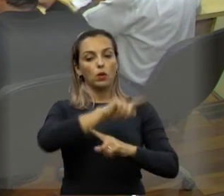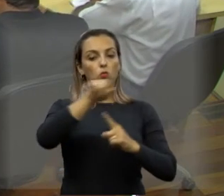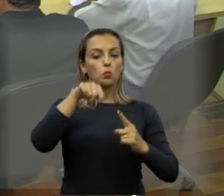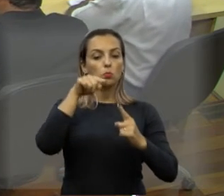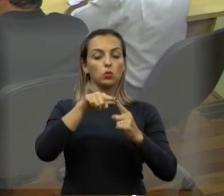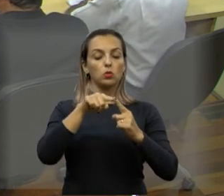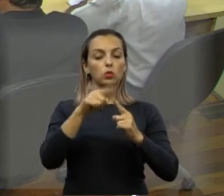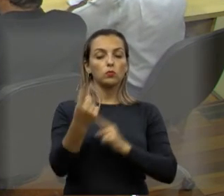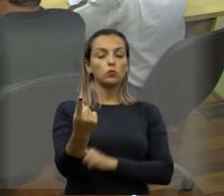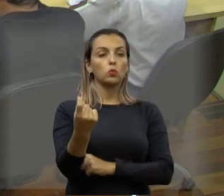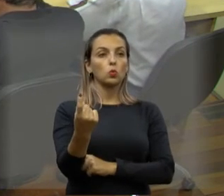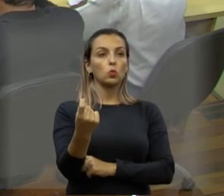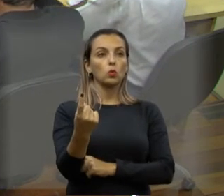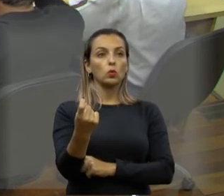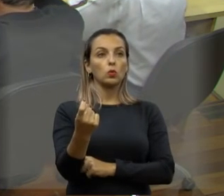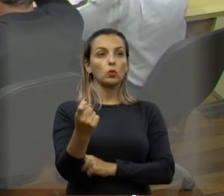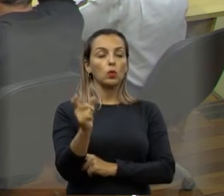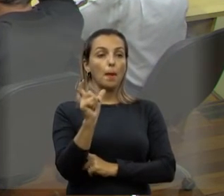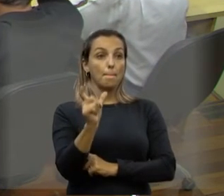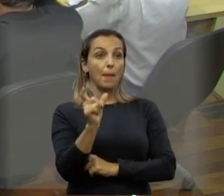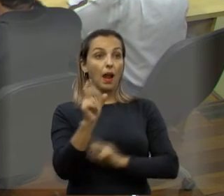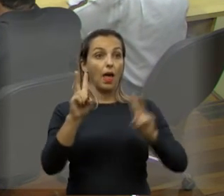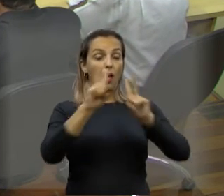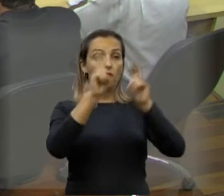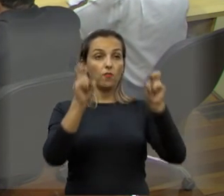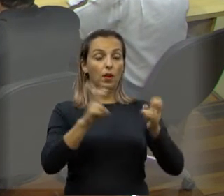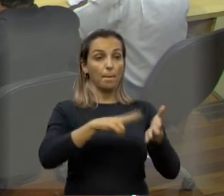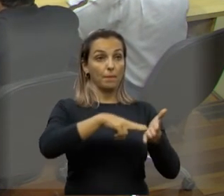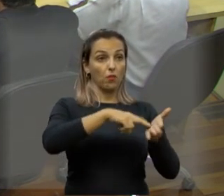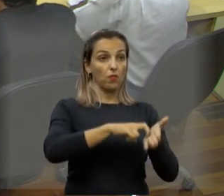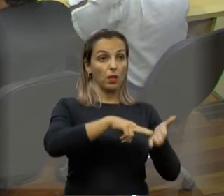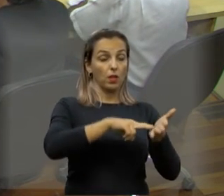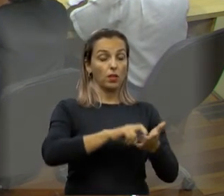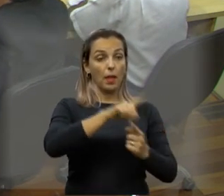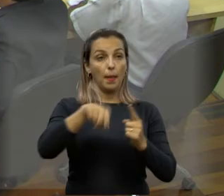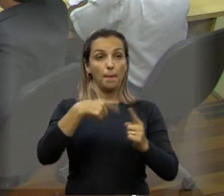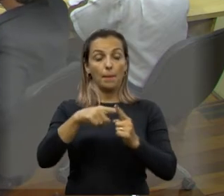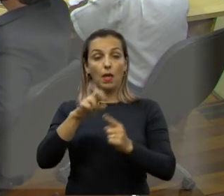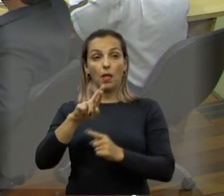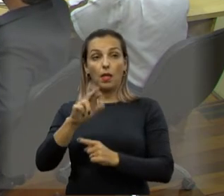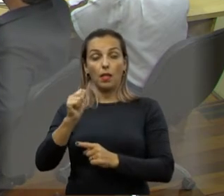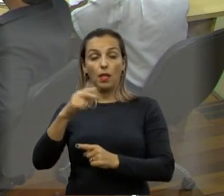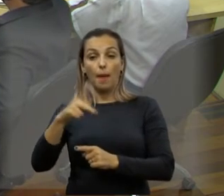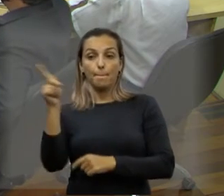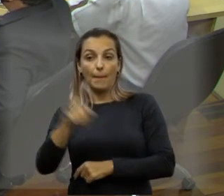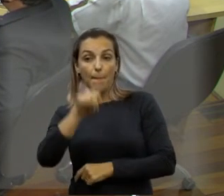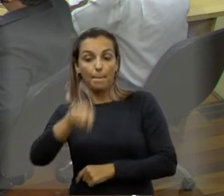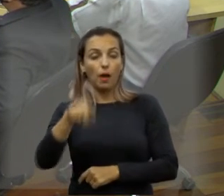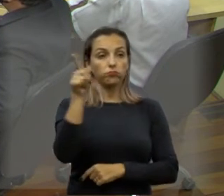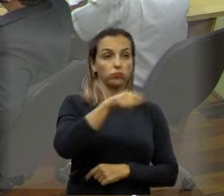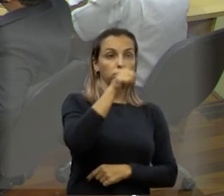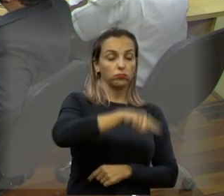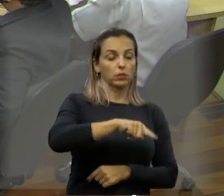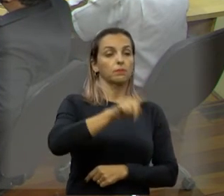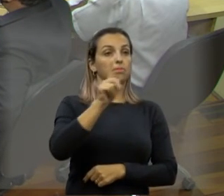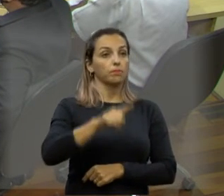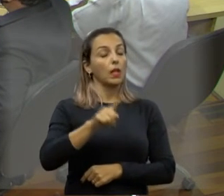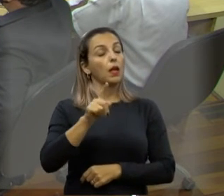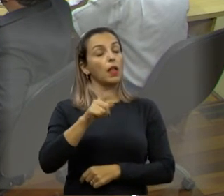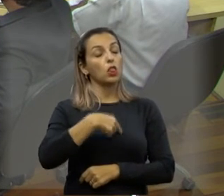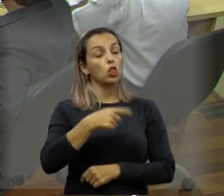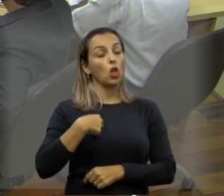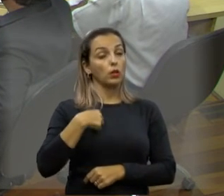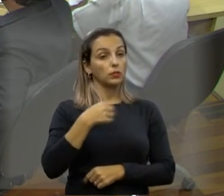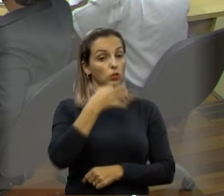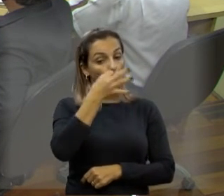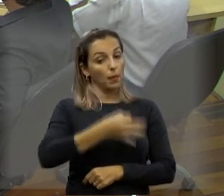objetivo excluir a palavra funk e rap e a gente percebe a importância de se manter essas linguagens